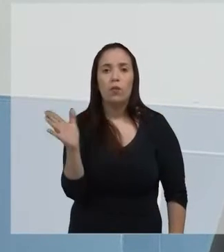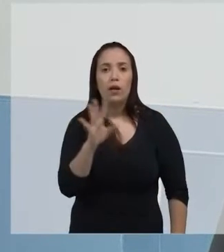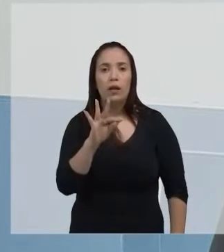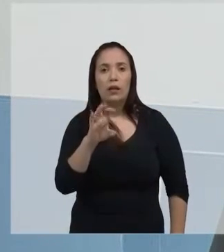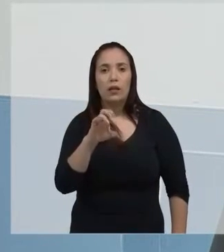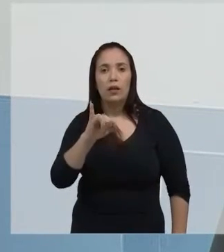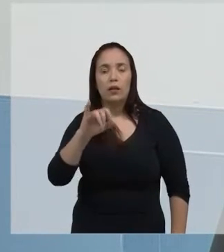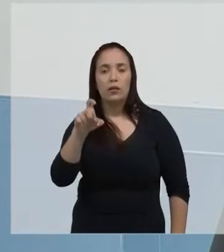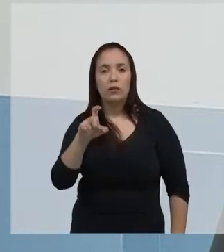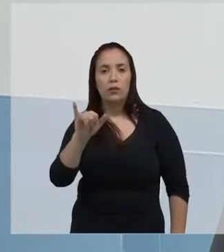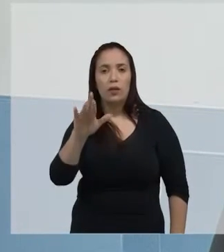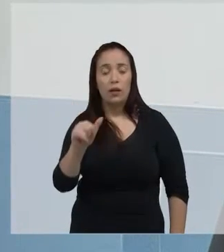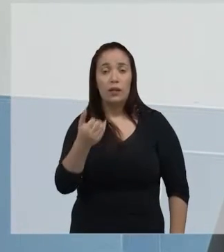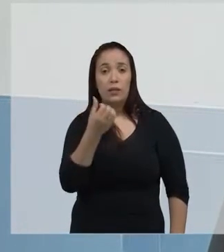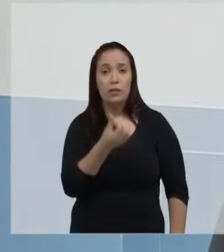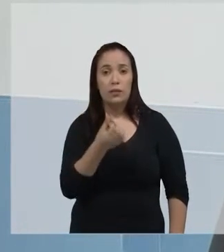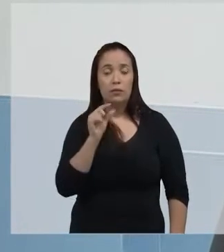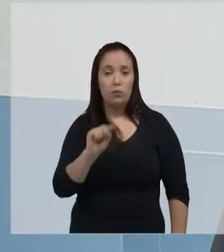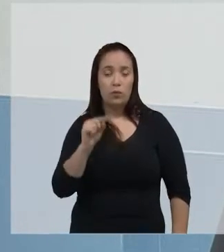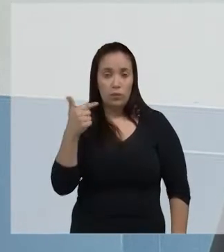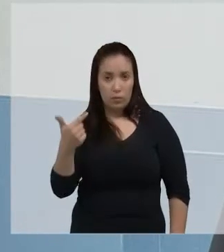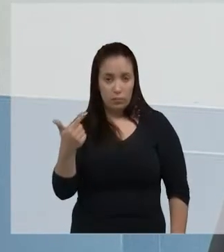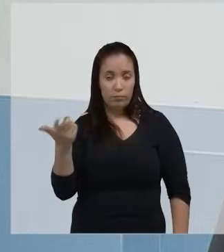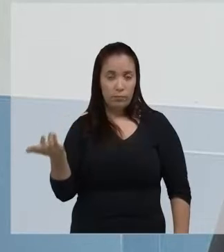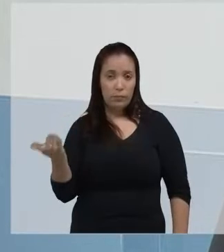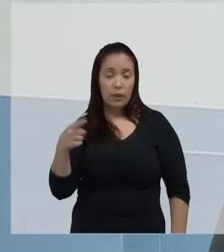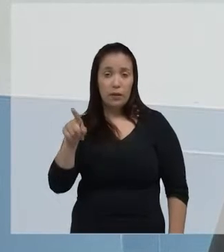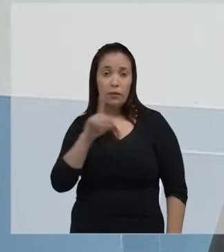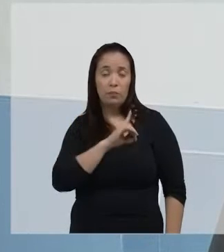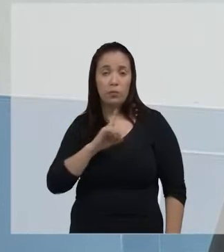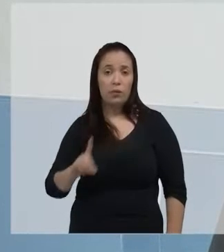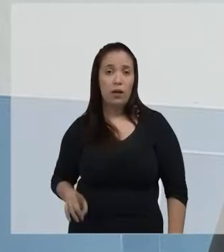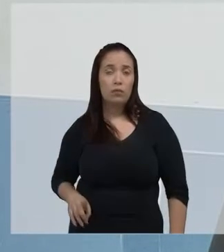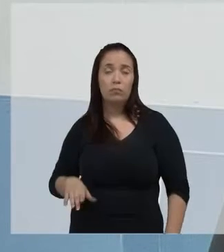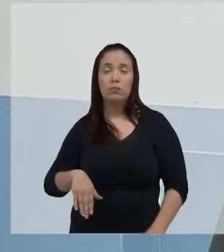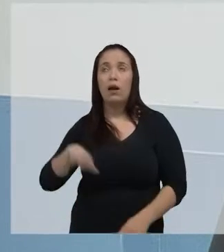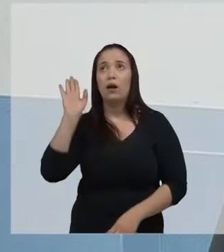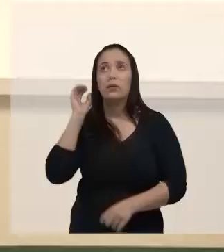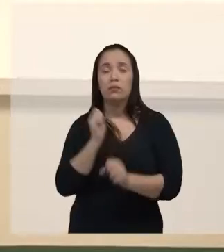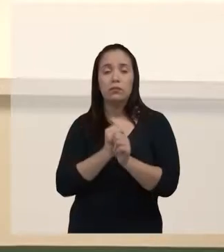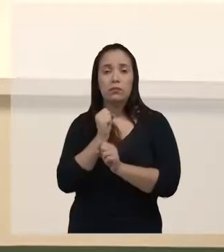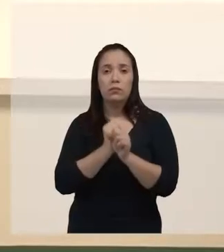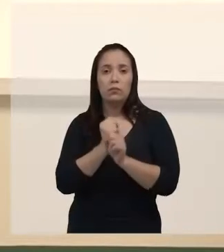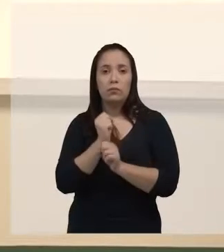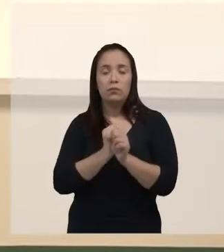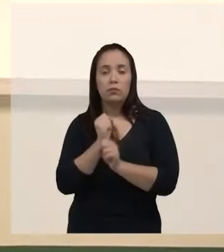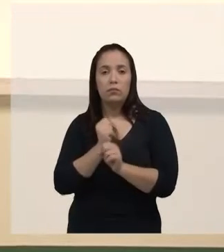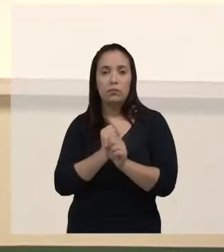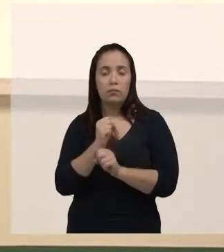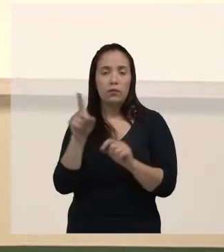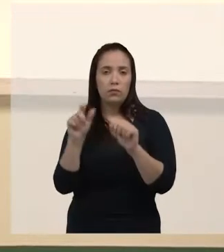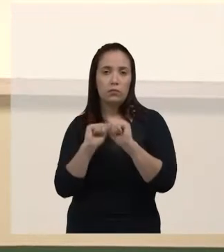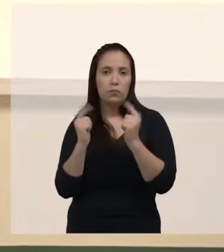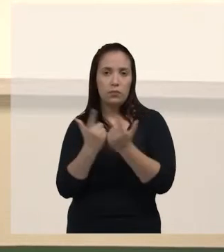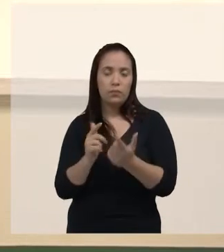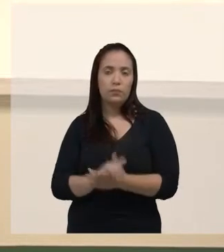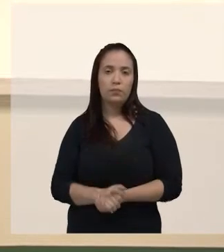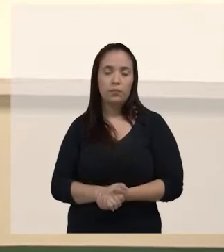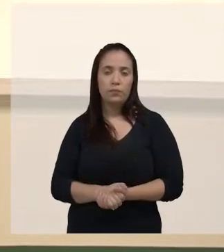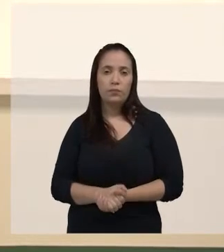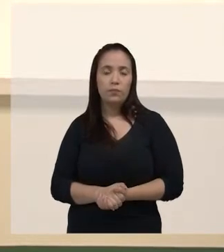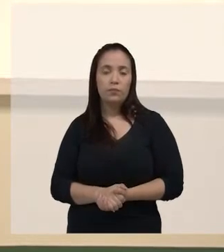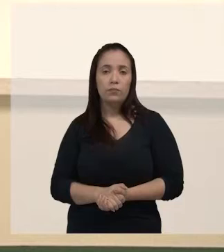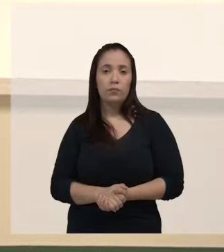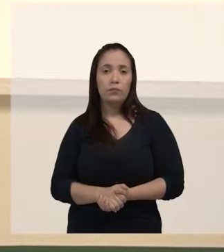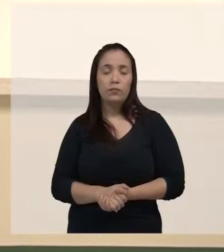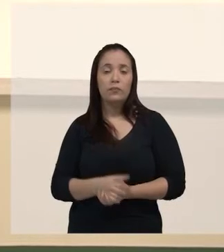Teixeira, com 6,2%. O deputado mais antigo hoje em atuação no Congresso. Em